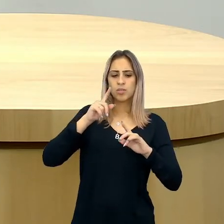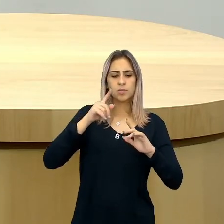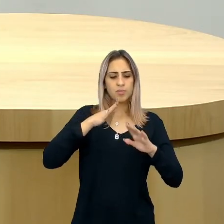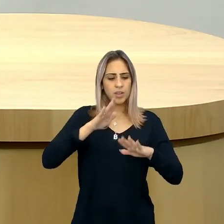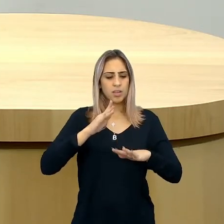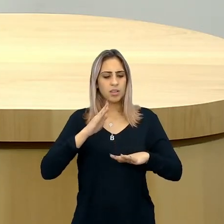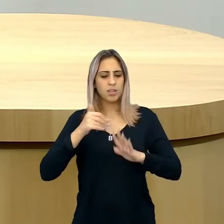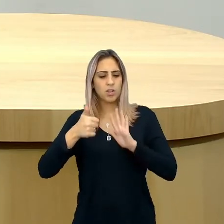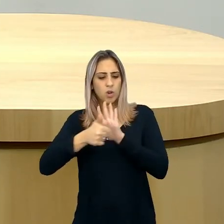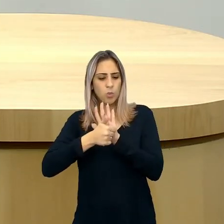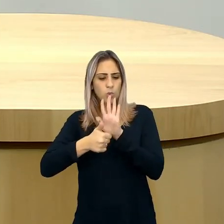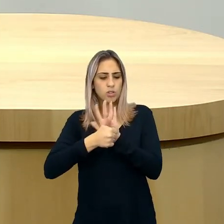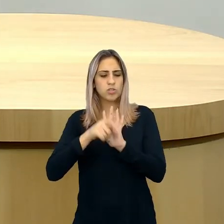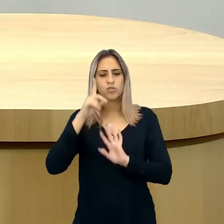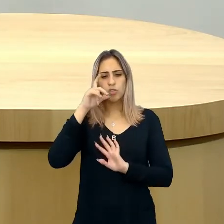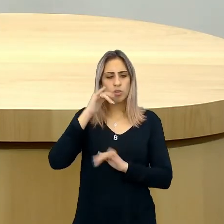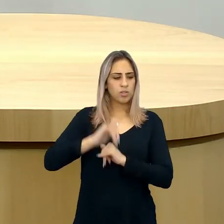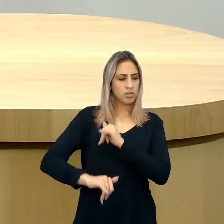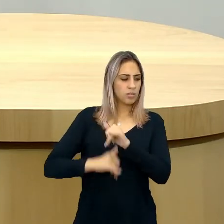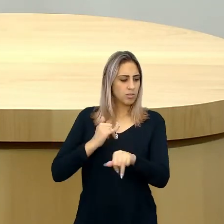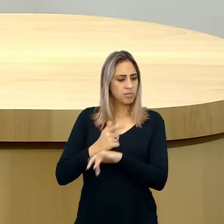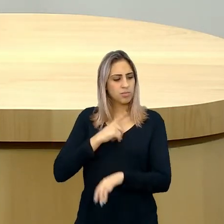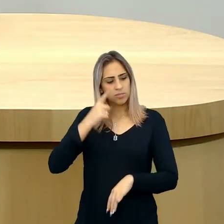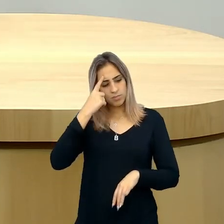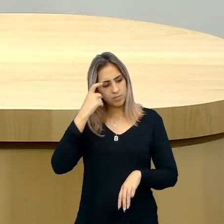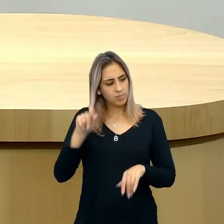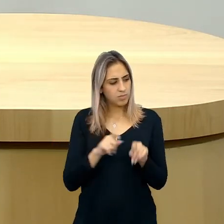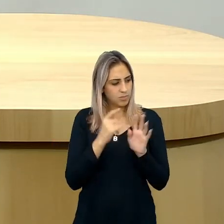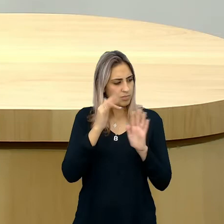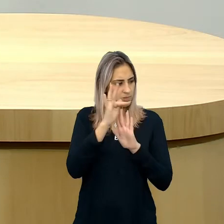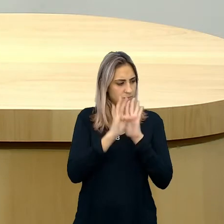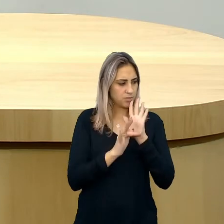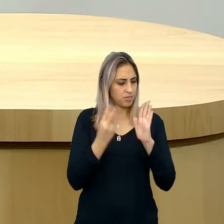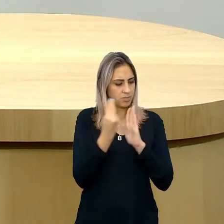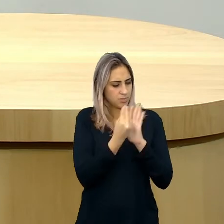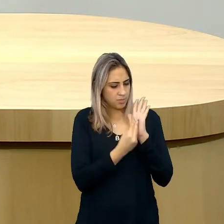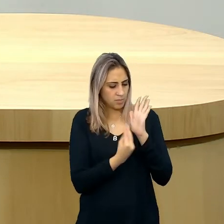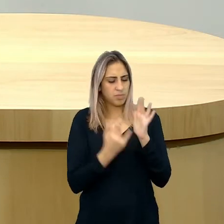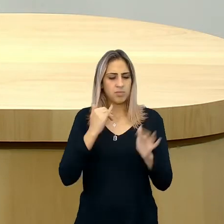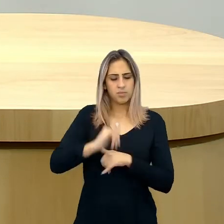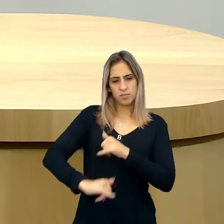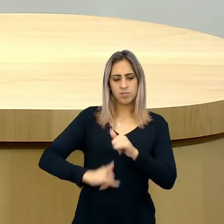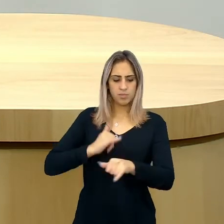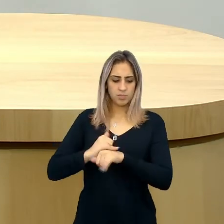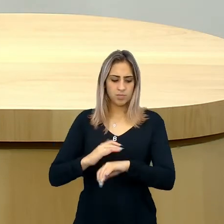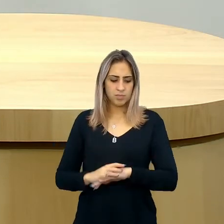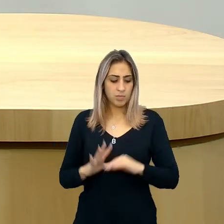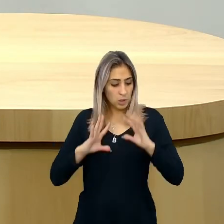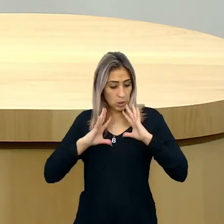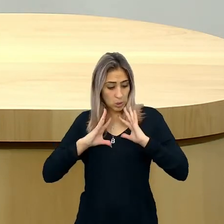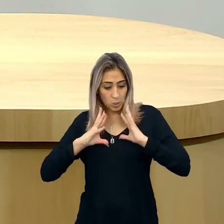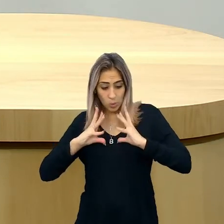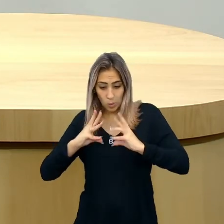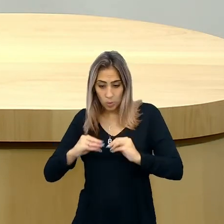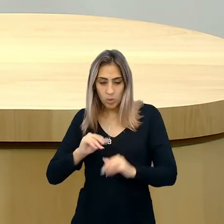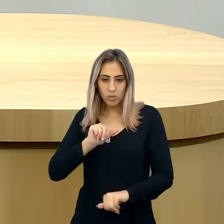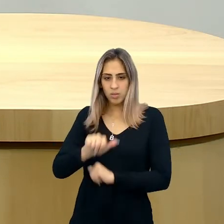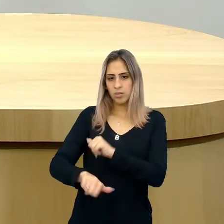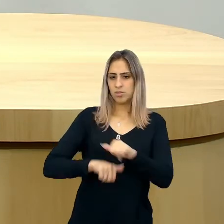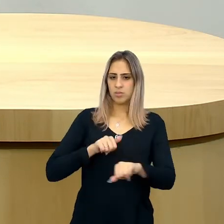na internet. A gente tem uma ideia, faz um textão e coloca na internet. Então, tudo se